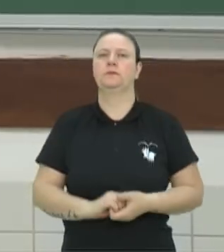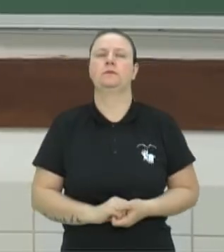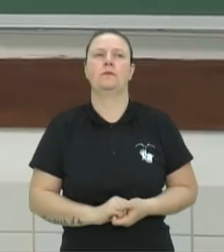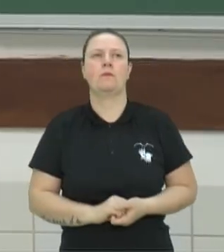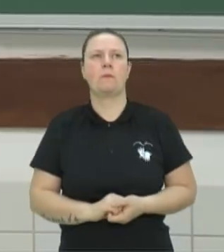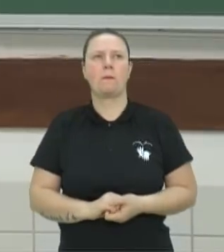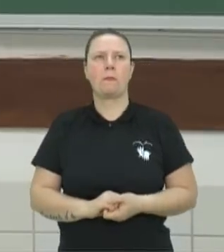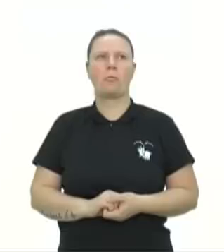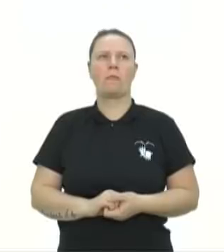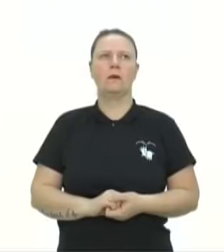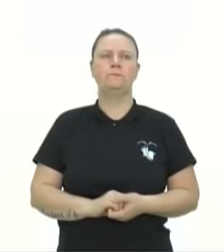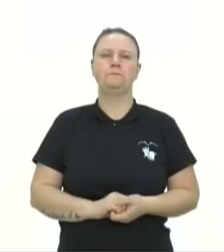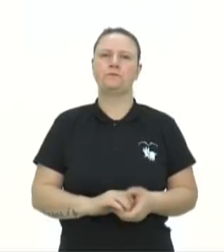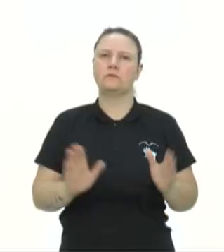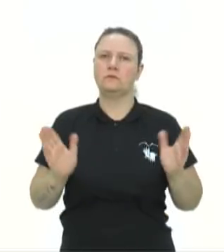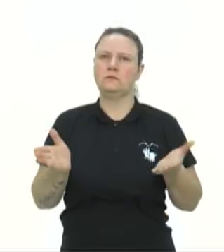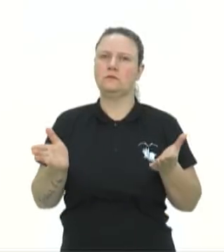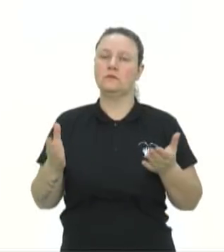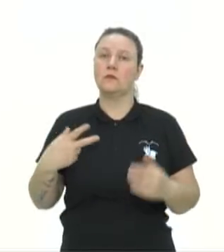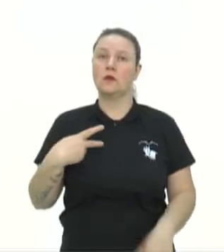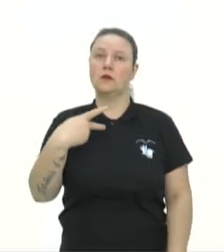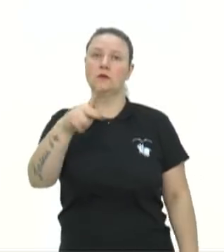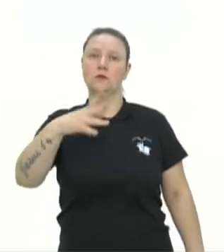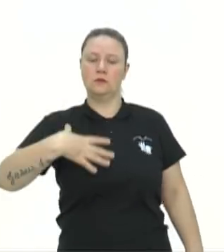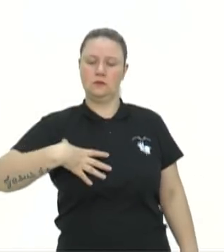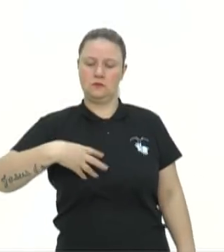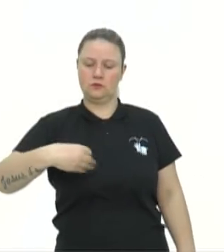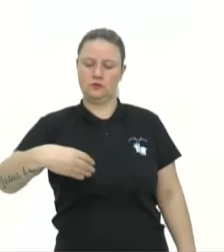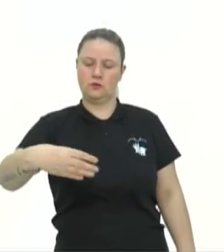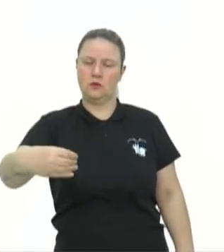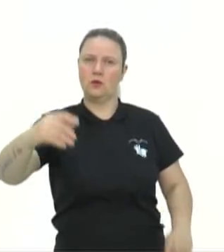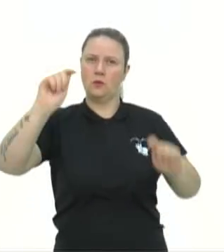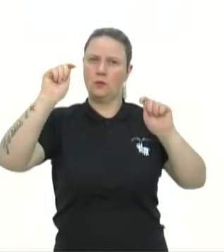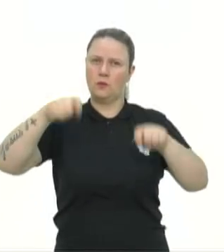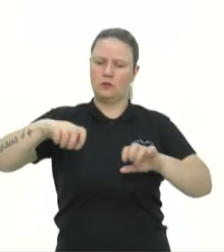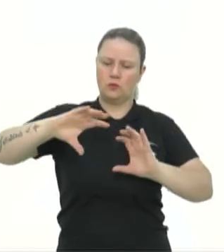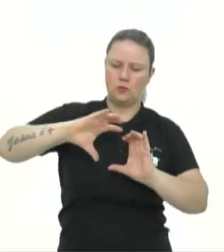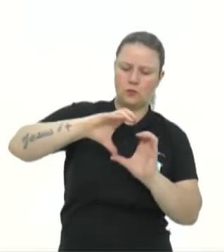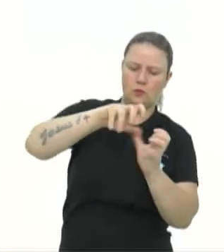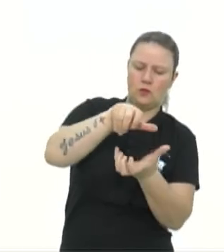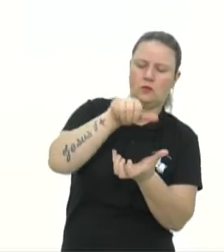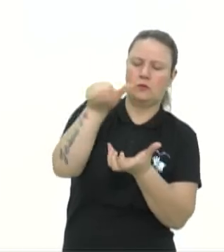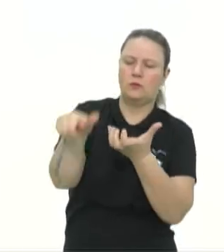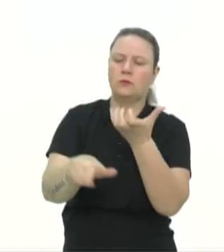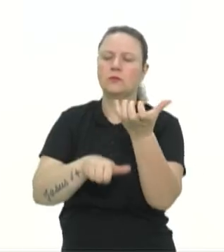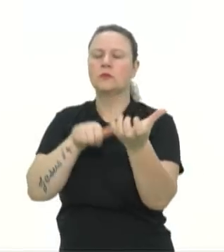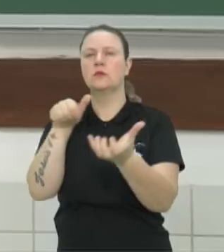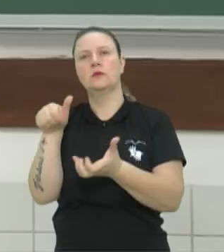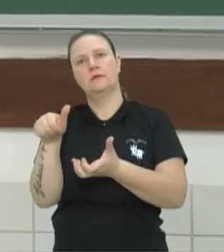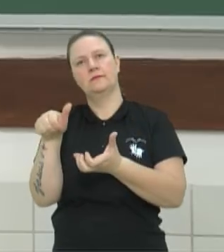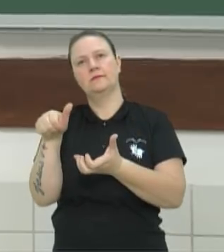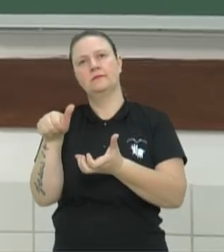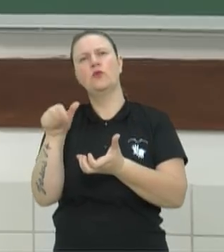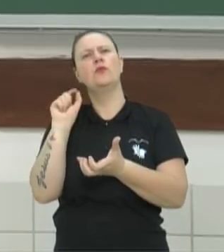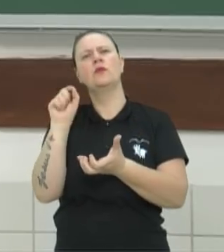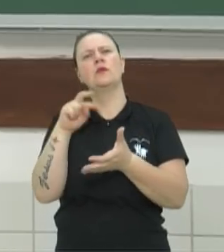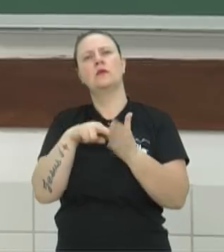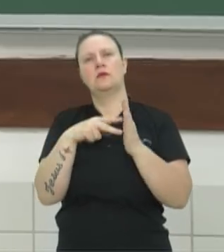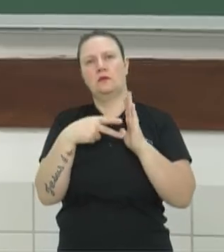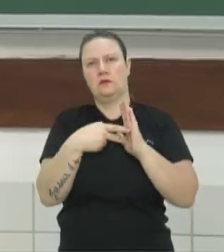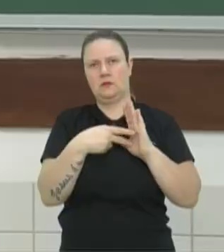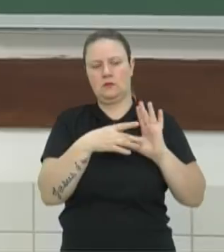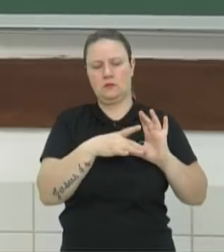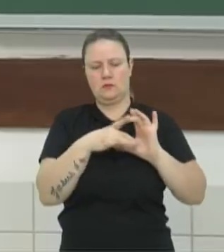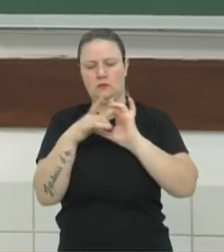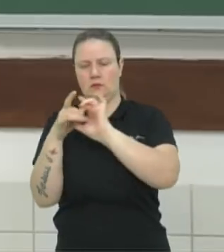aqui. Sua geração pode mudar o mundo. O que significa mudar o mundo neste contexto? Você vai ter um tempinho